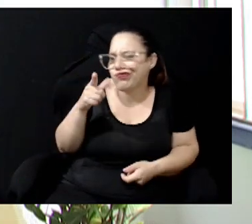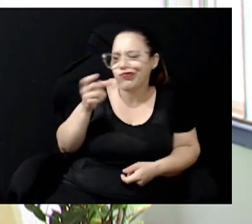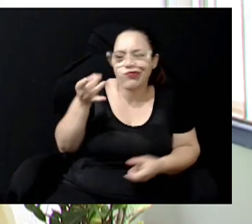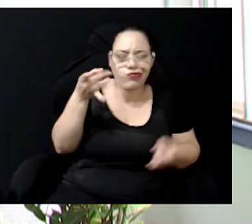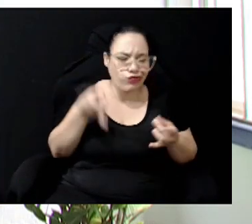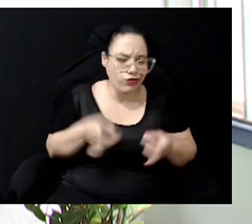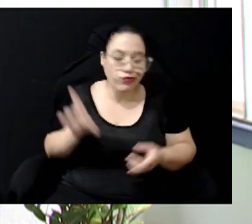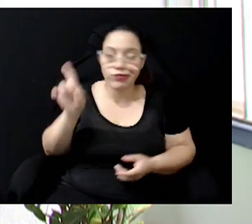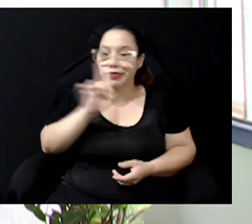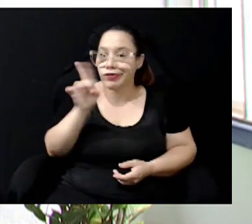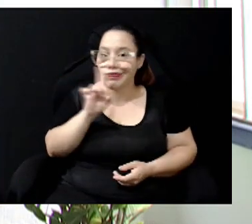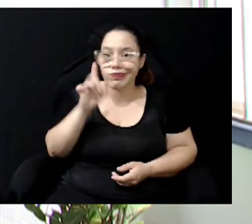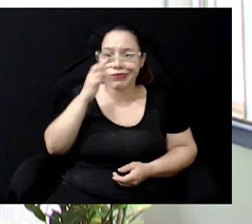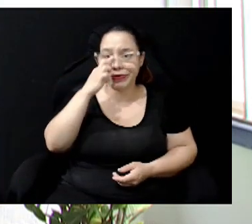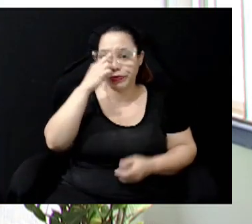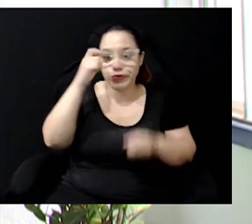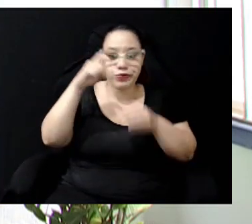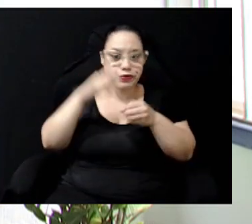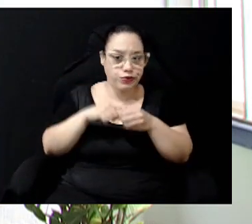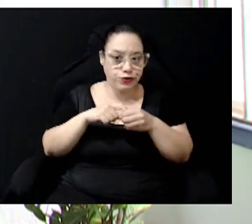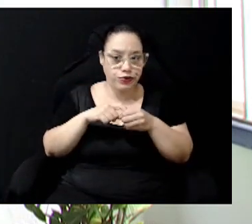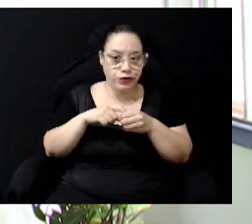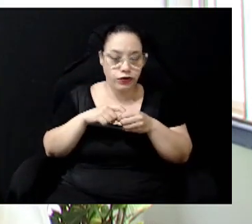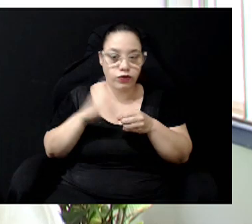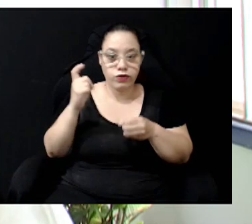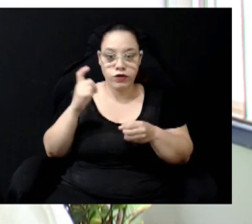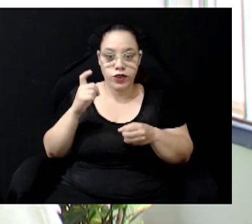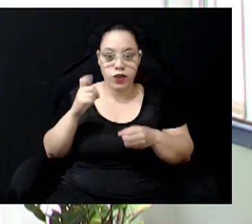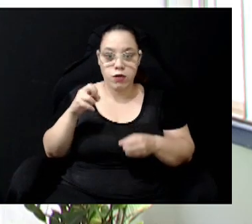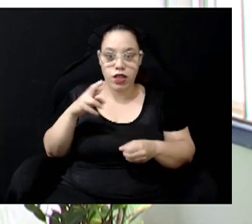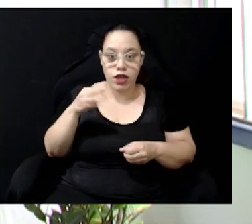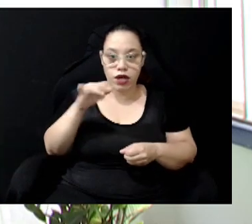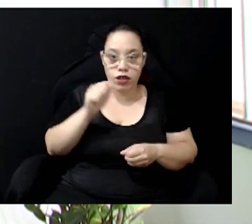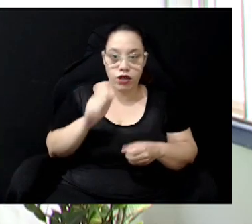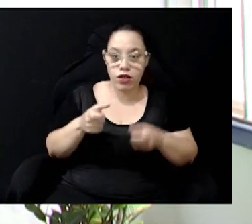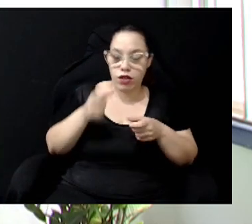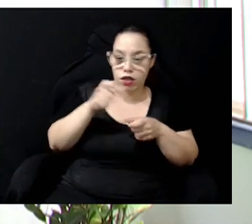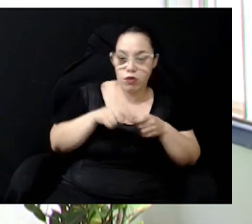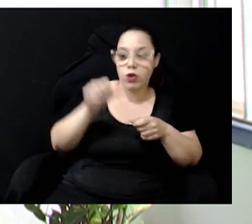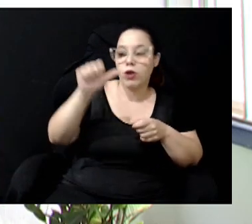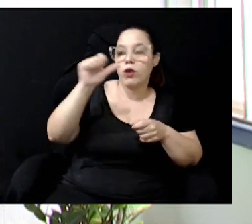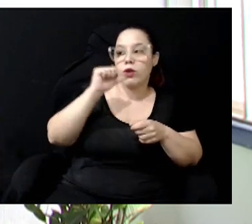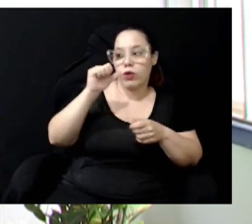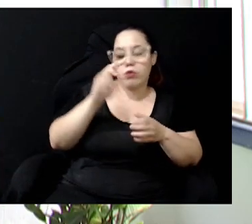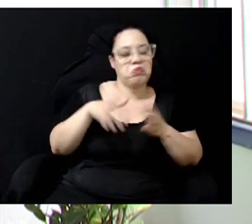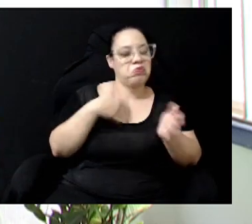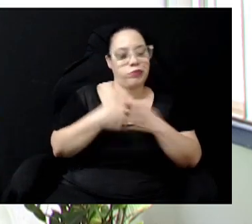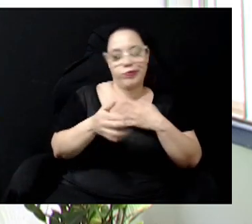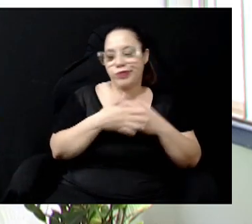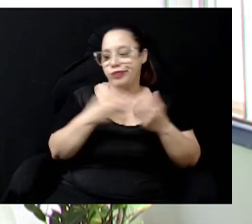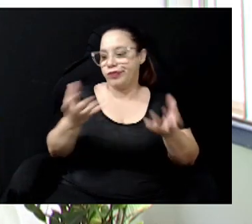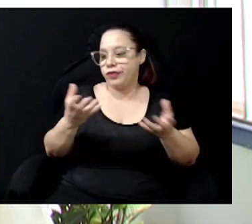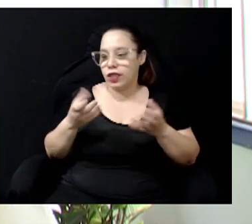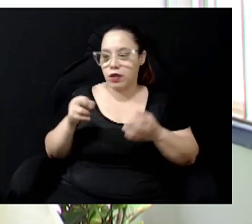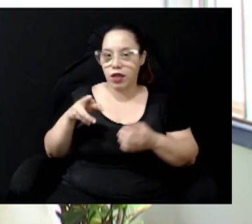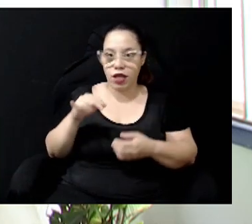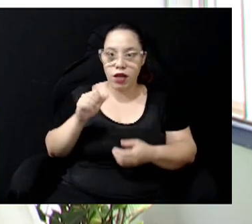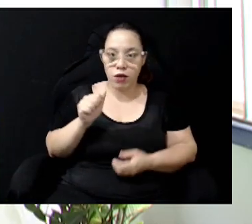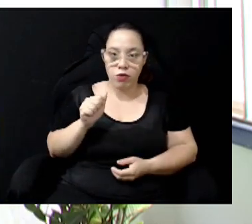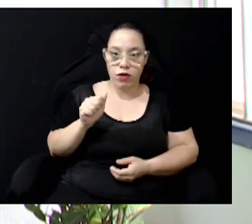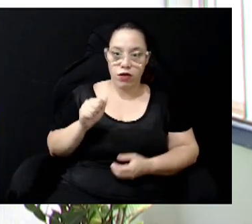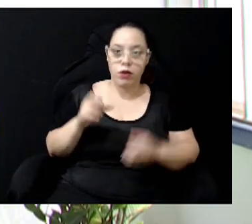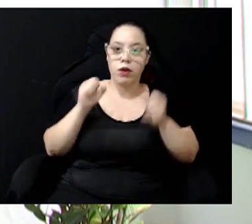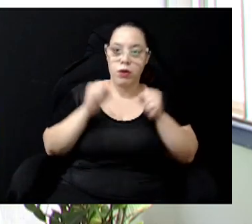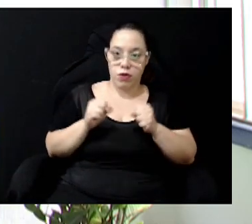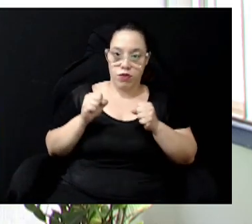de refrigerante, pode ser de margarina, pode ser tampa de suco. Enfim, sendo tampa plástica, pode participar da campanha.